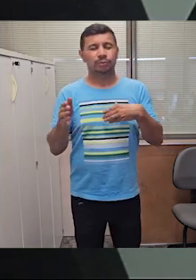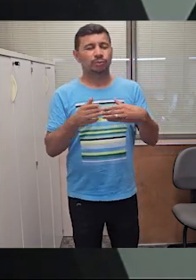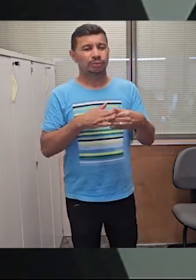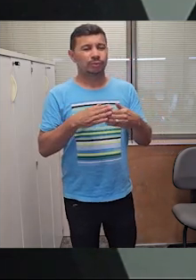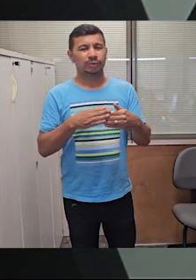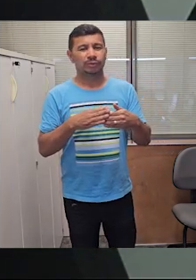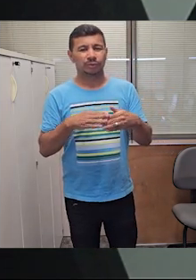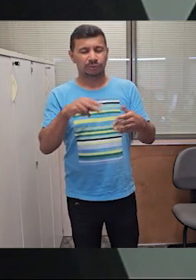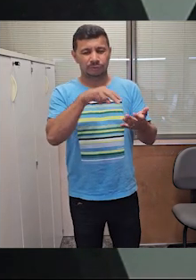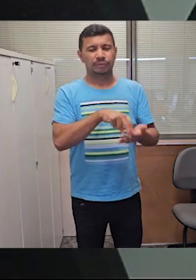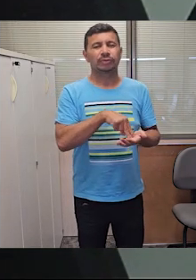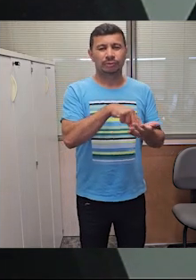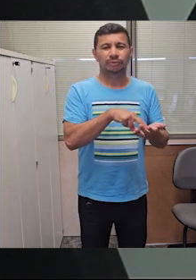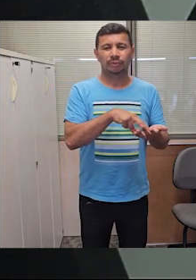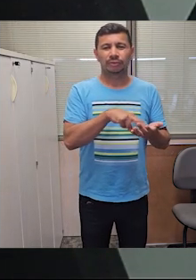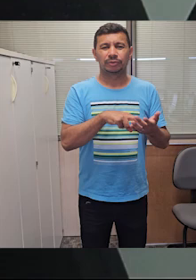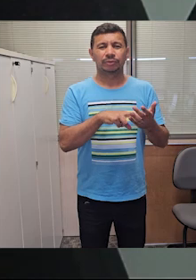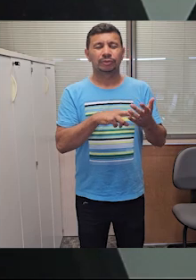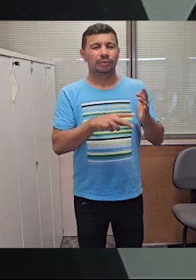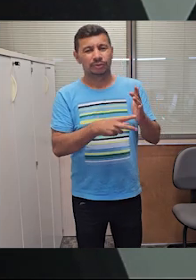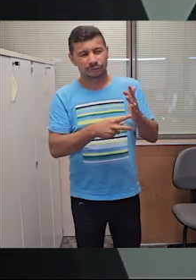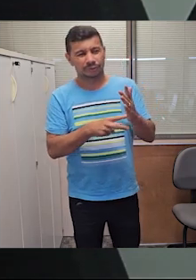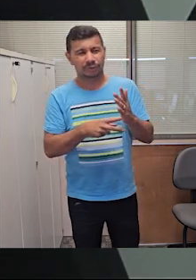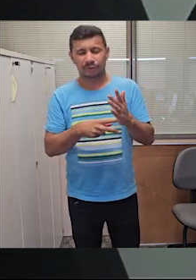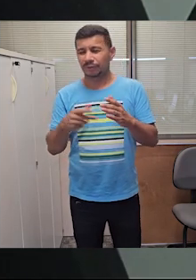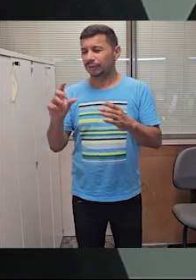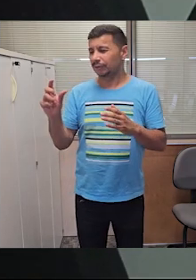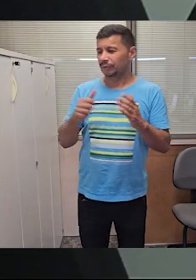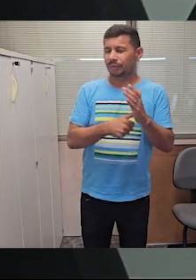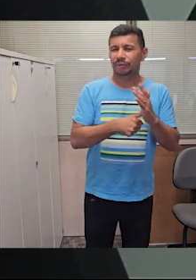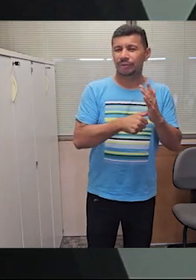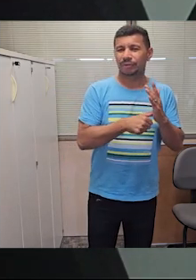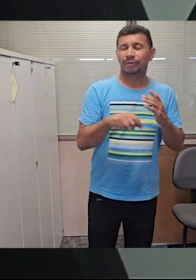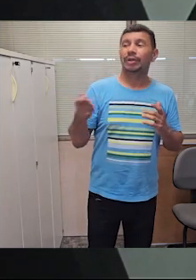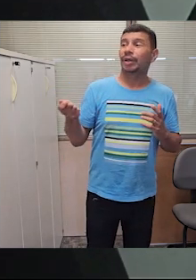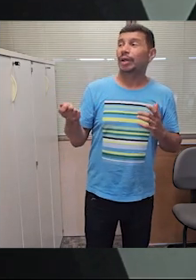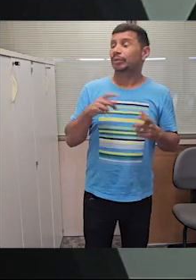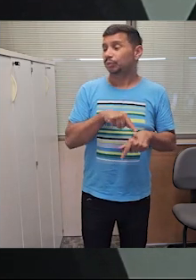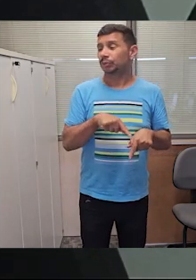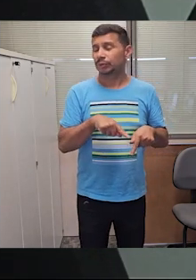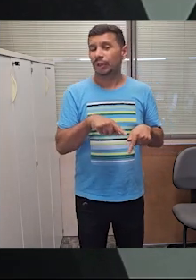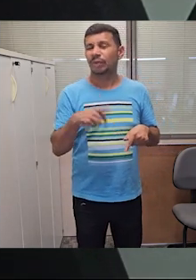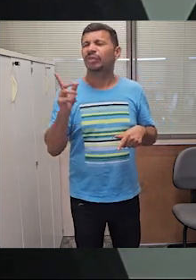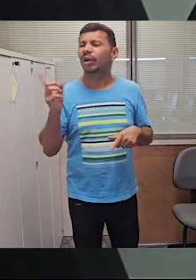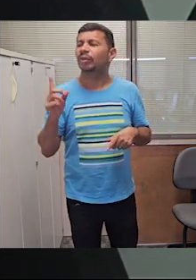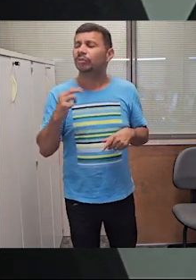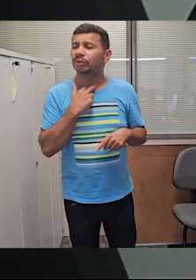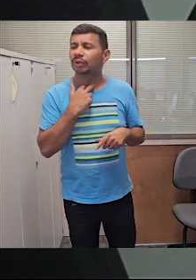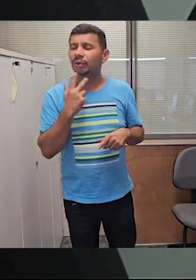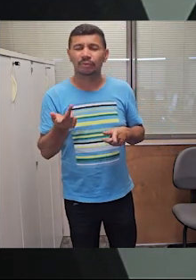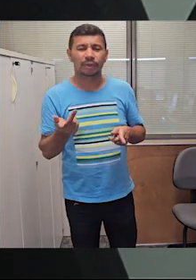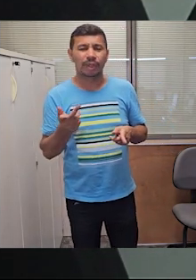que estavam lá pediram a carteirinha de sócio dele e, se não é sócio, não entra aqui.